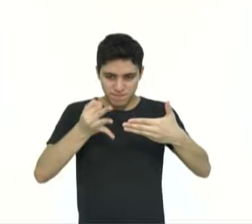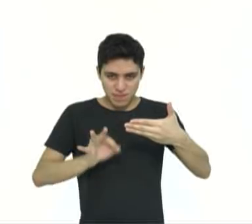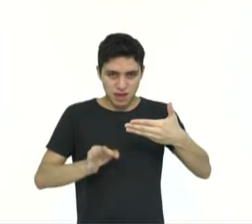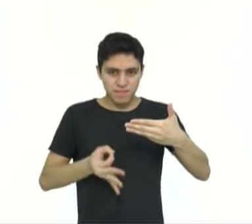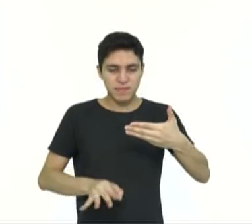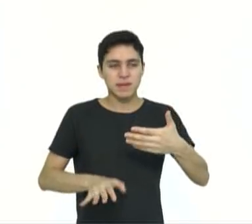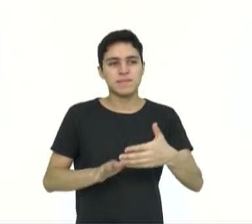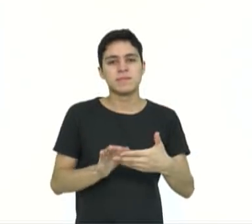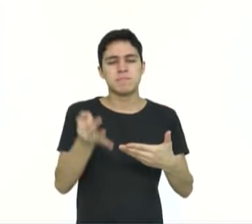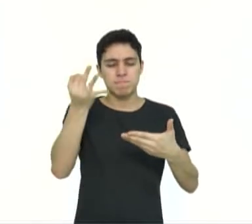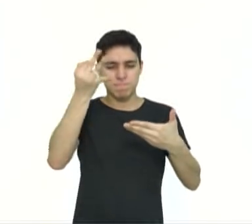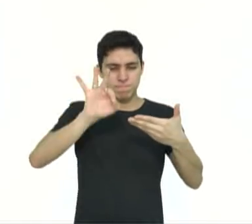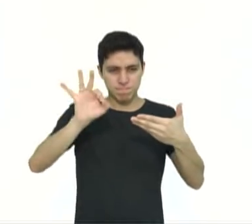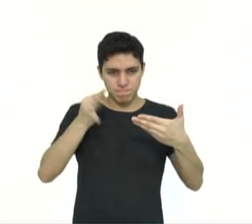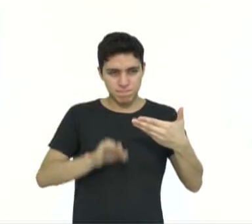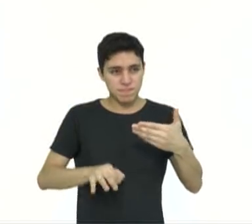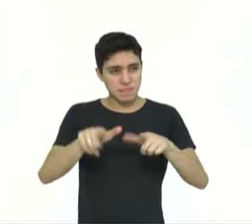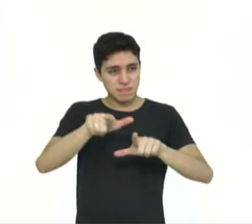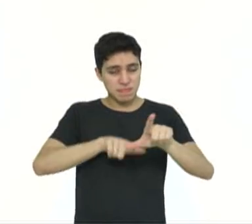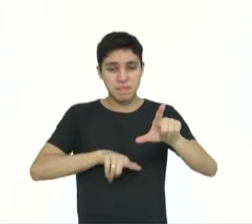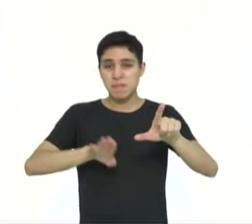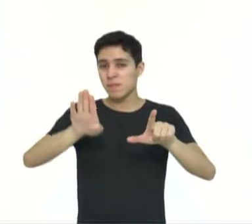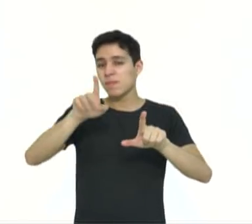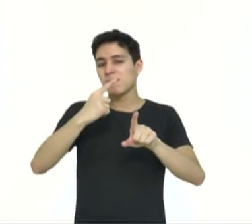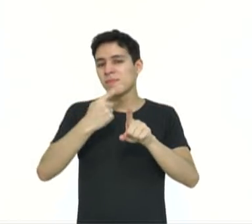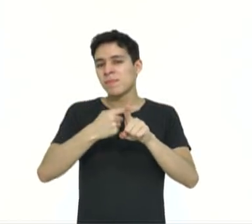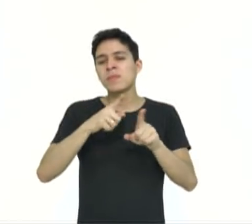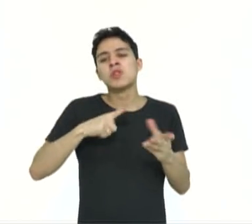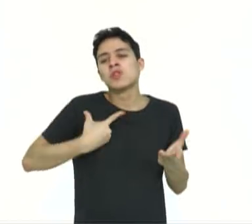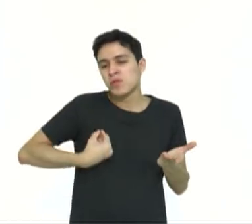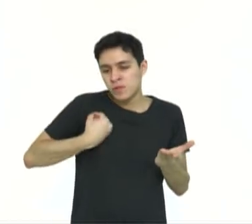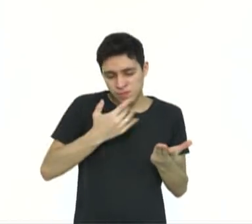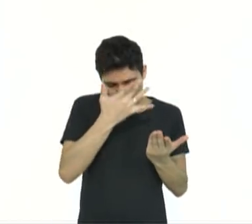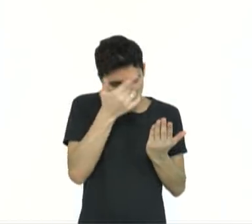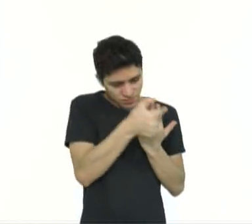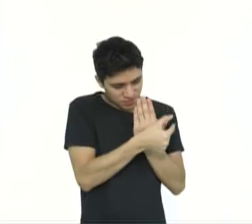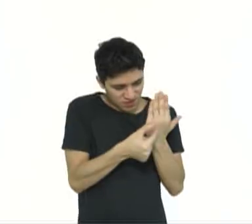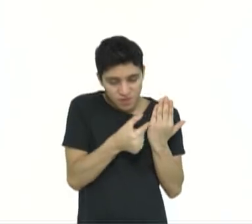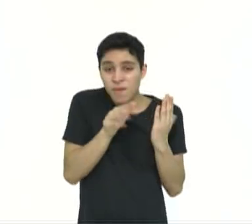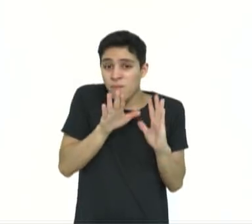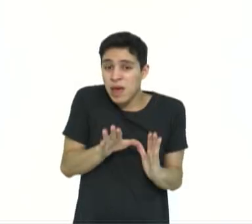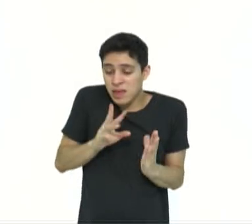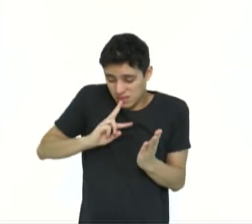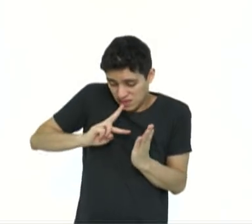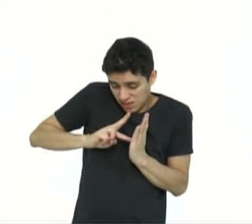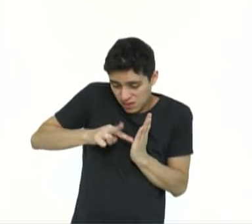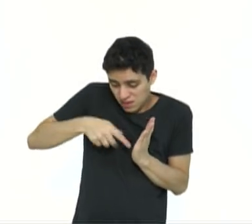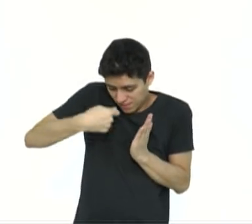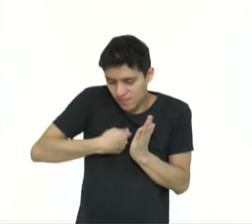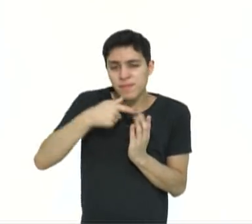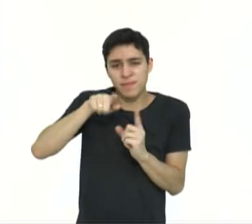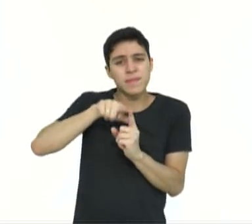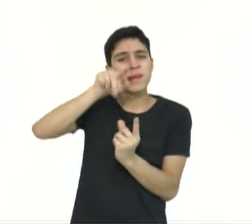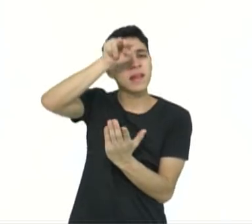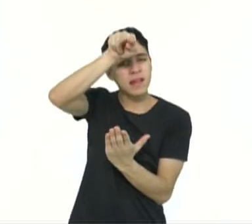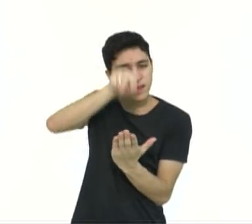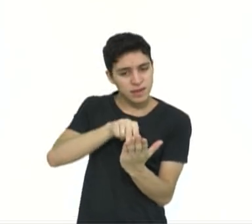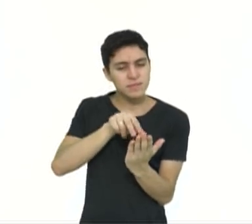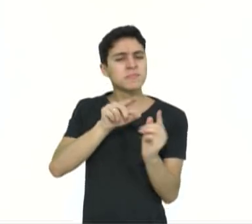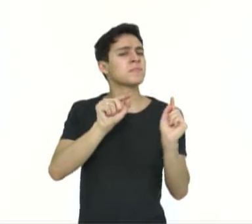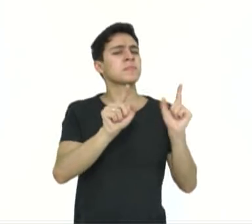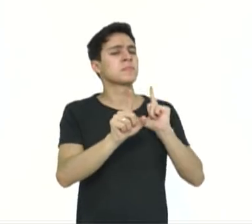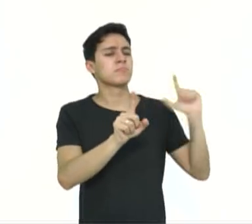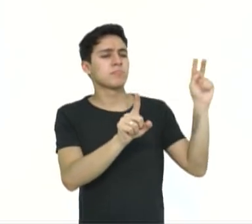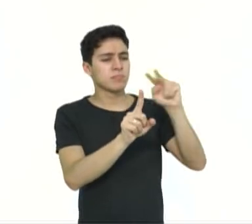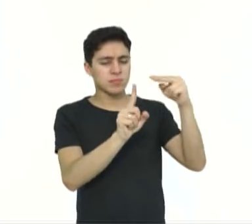Letra B é carta do leitor, pois existe a presença de um autor-leitor, sim, assinado por ele, em que deixa seu ponto de